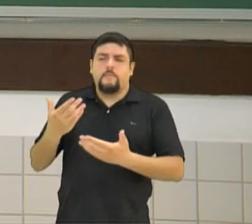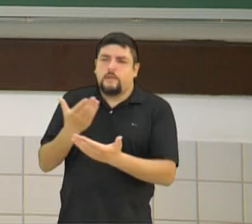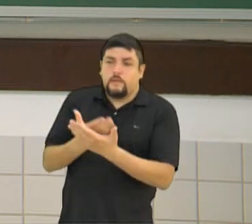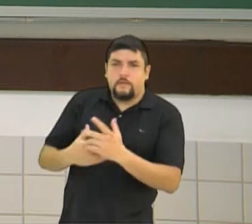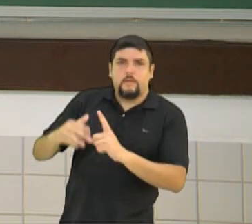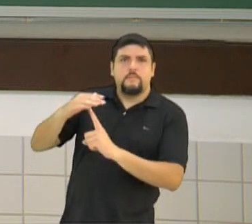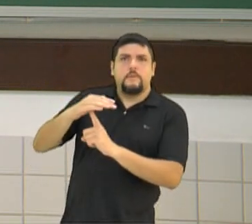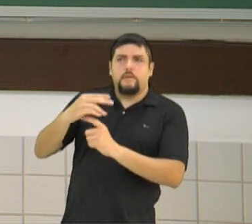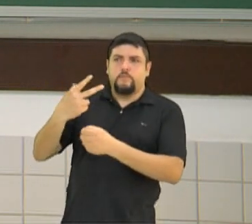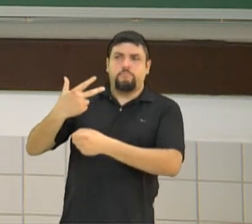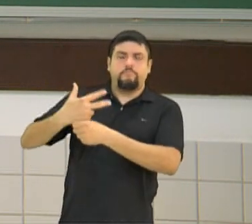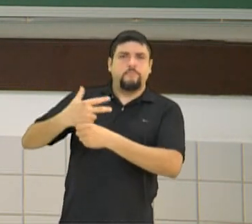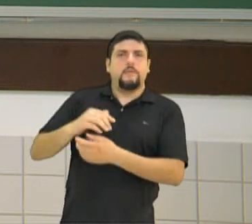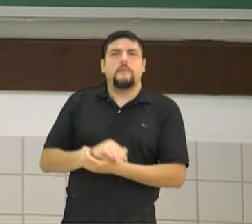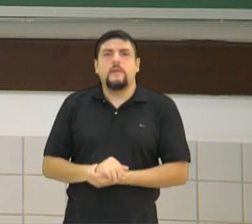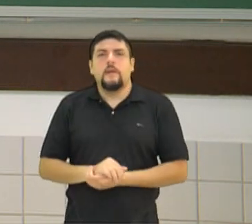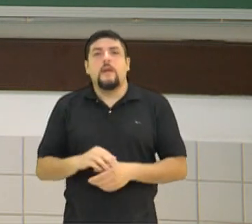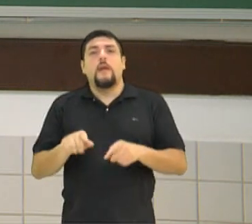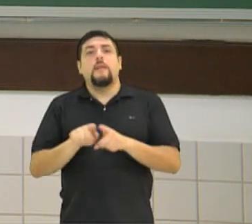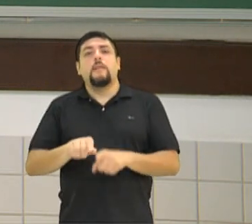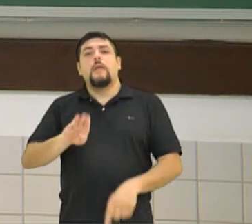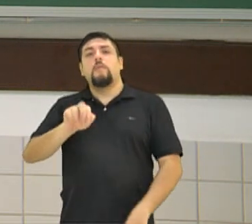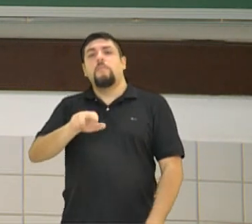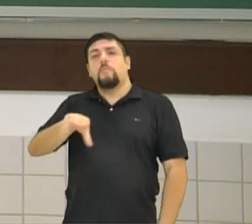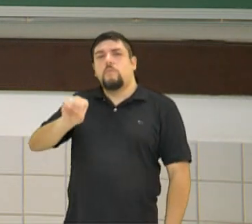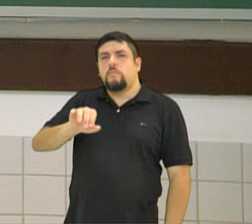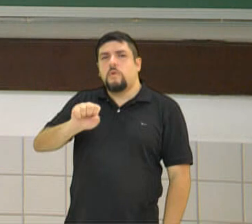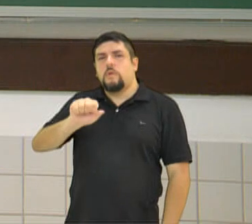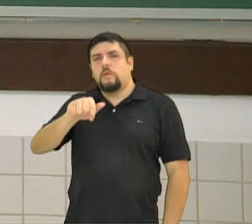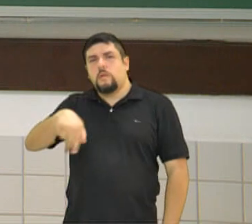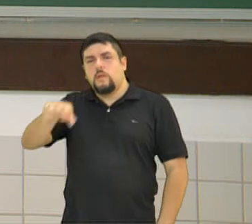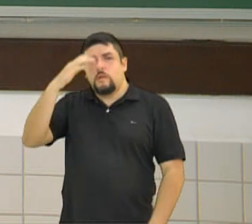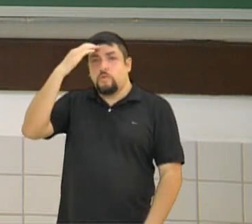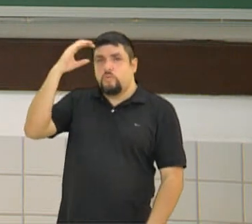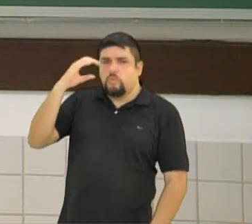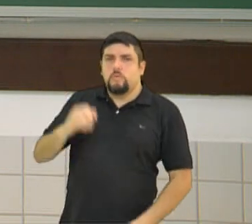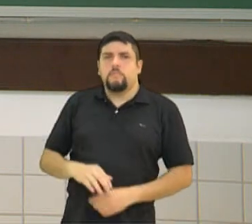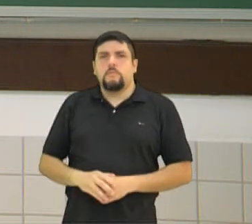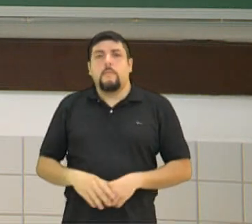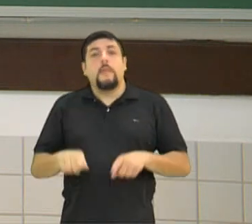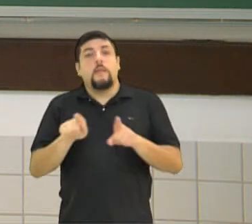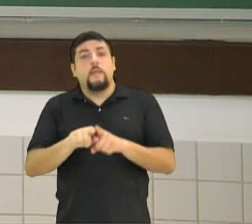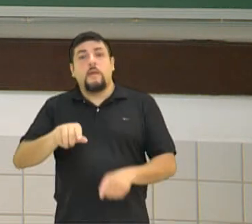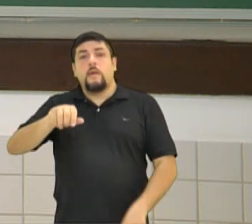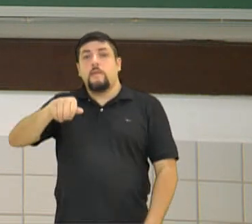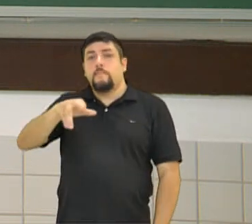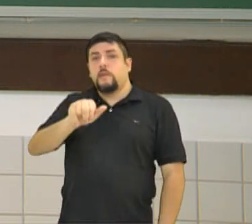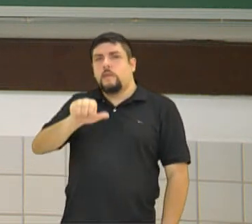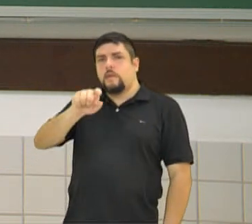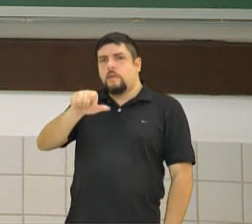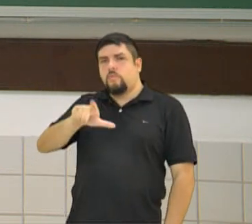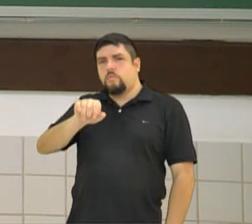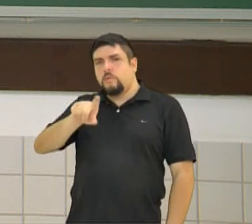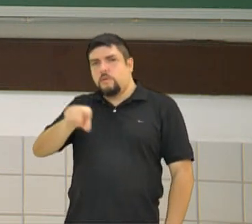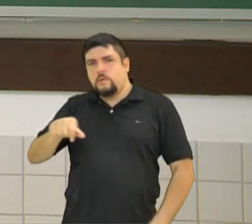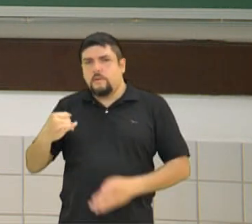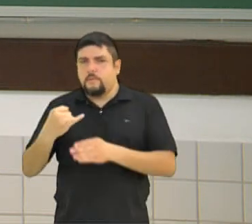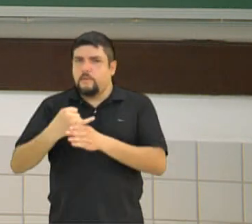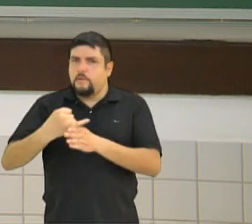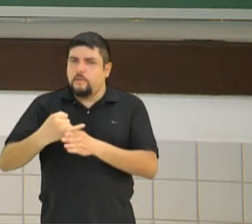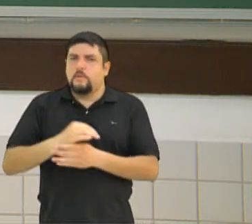Paraná. O Bruno Isaac, de Curitiba. Maria Luísa de Irati também, aquele abraço,